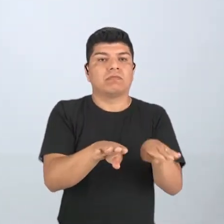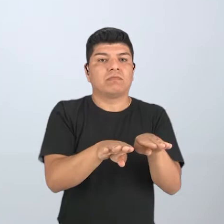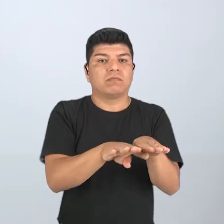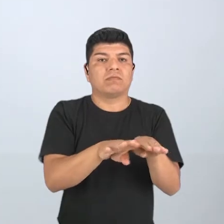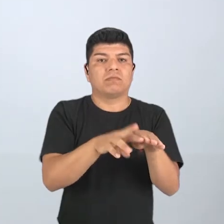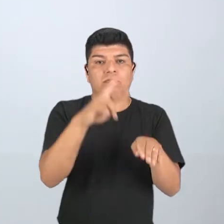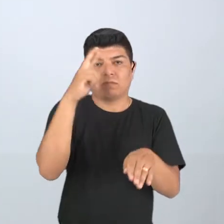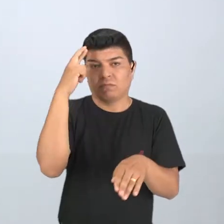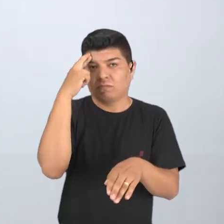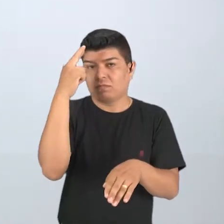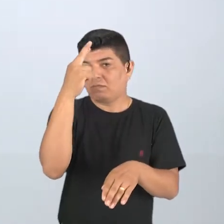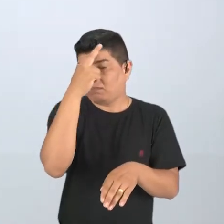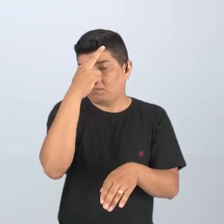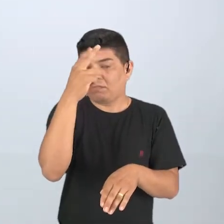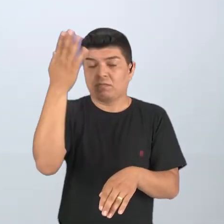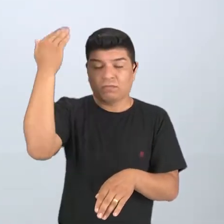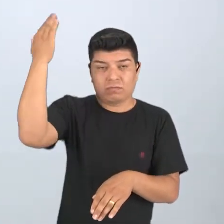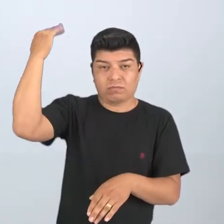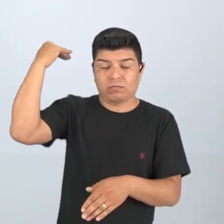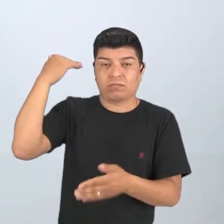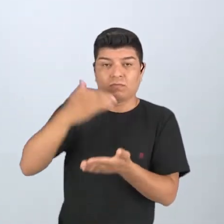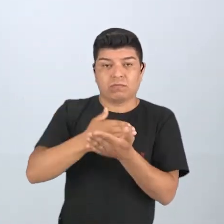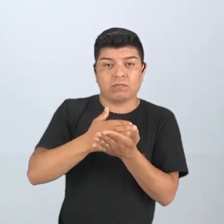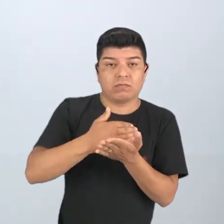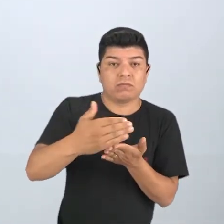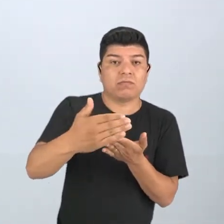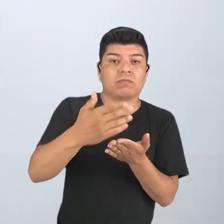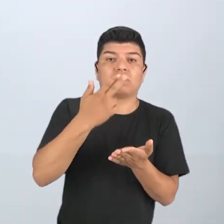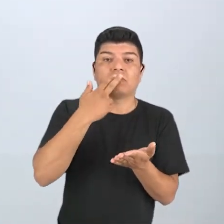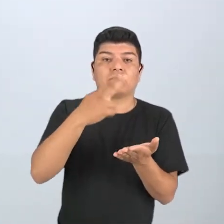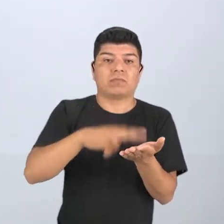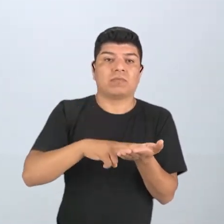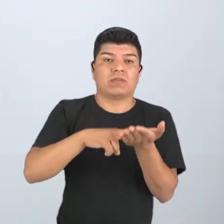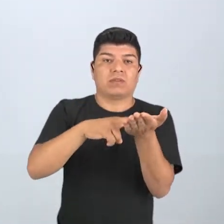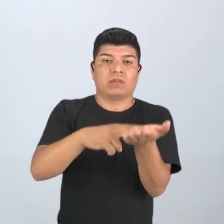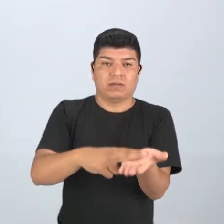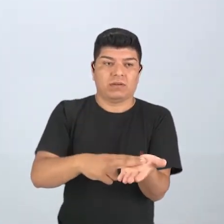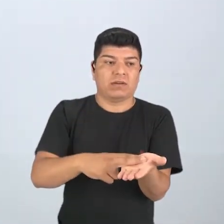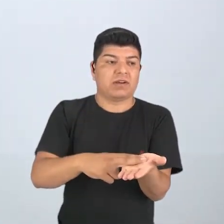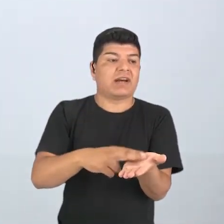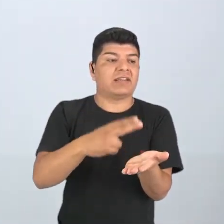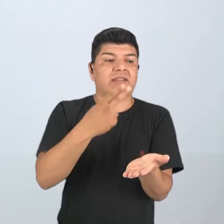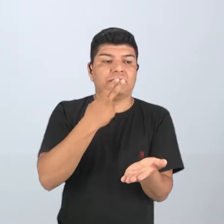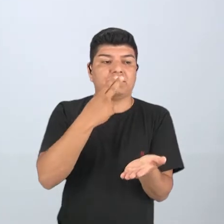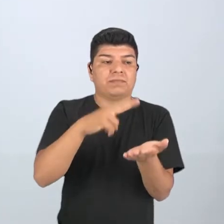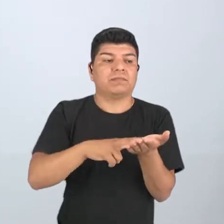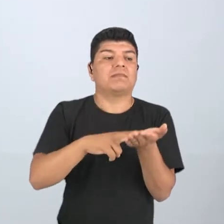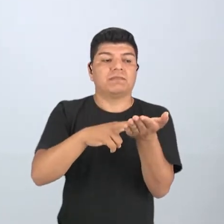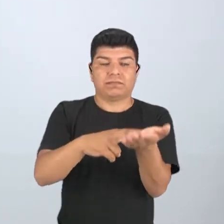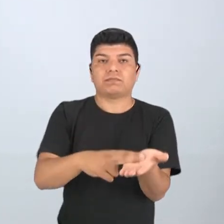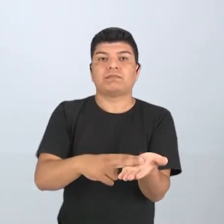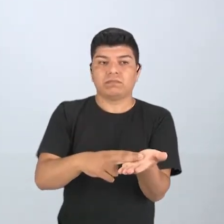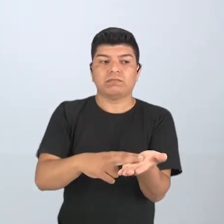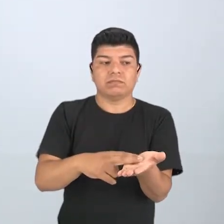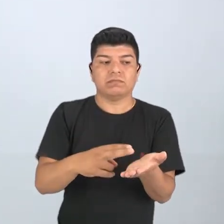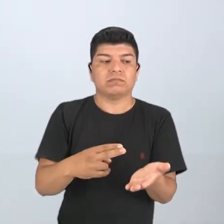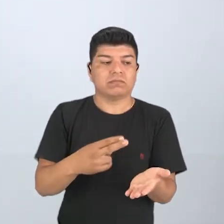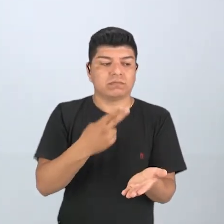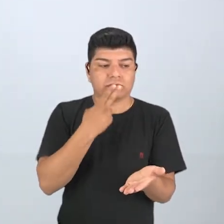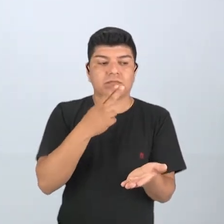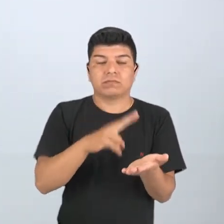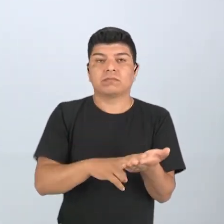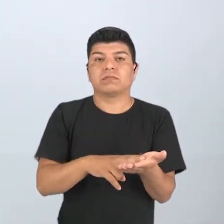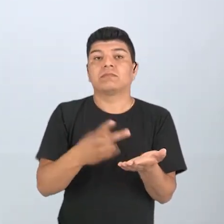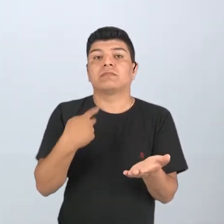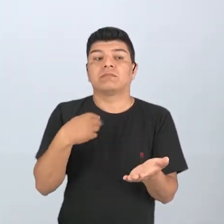da história, do início das cartas, conhece como foi, tudinho. E nós vamos